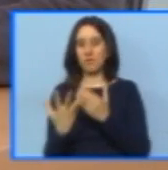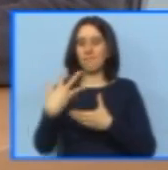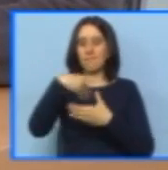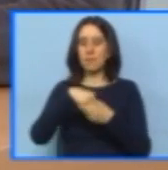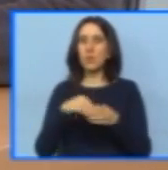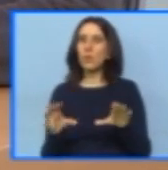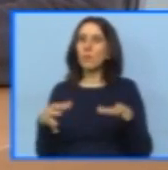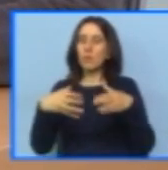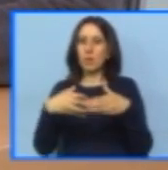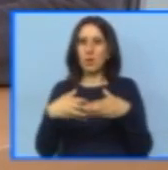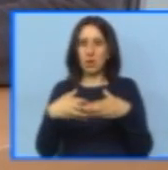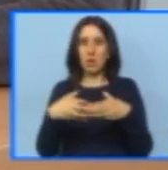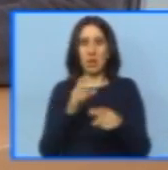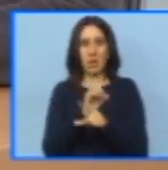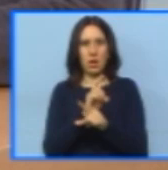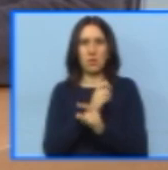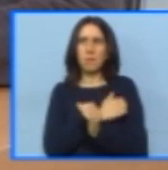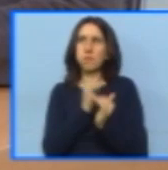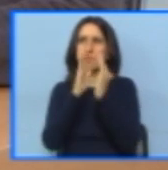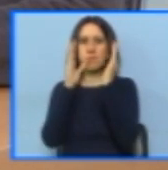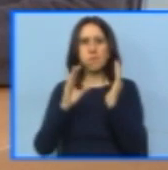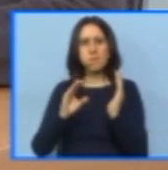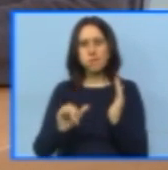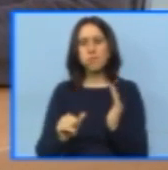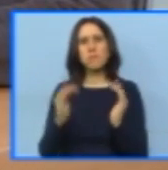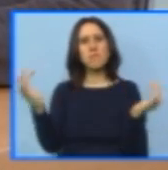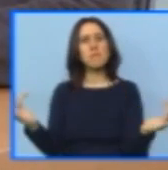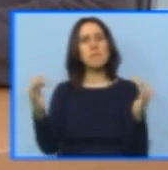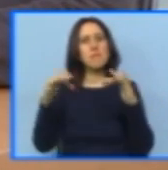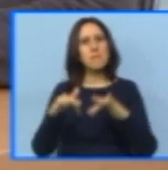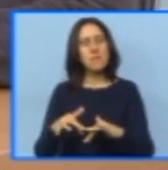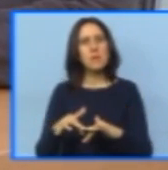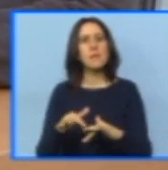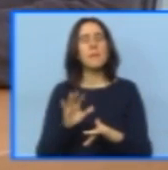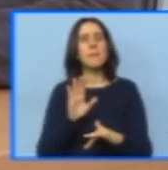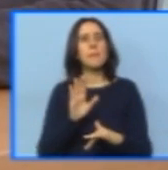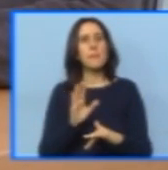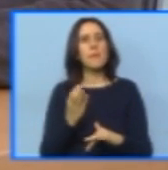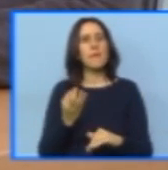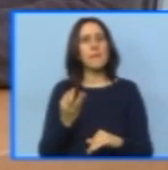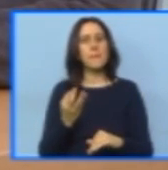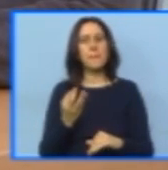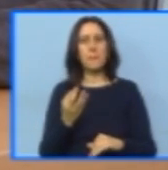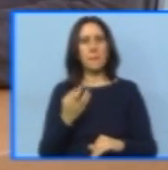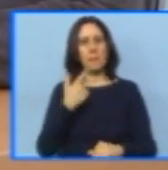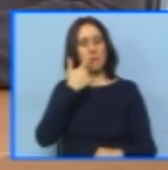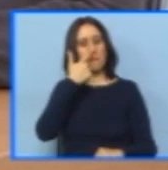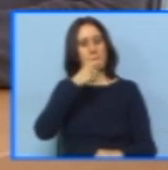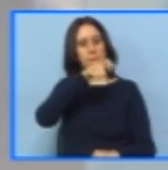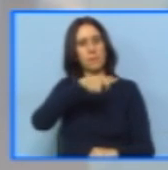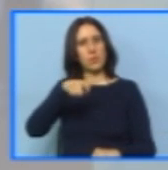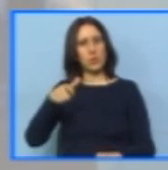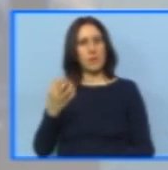que se reúne nesta casa ou no outro espaço, mas fazer não apenas a experiência de pessoas que